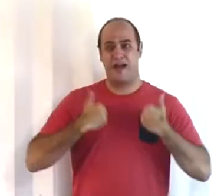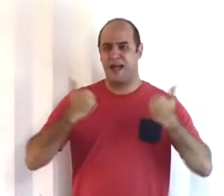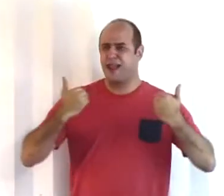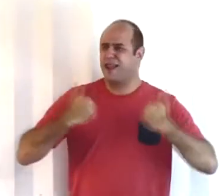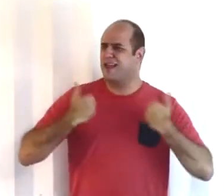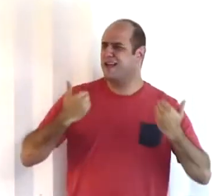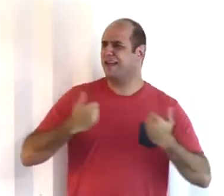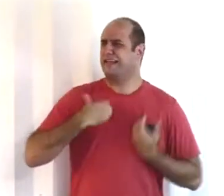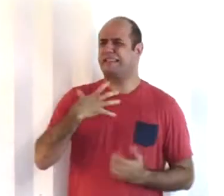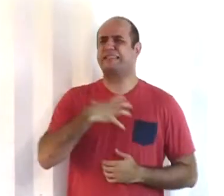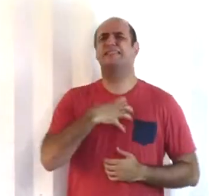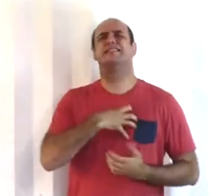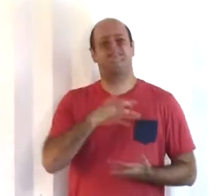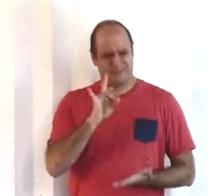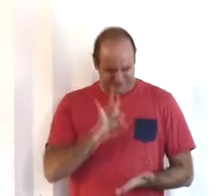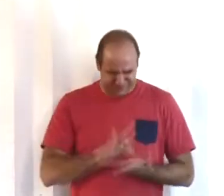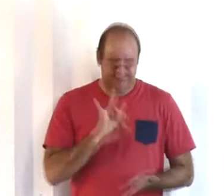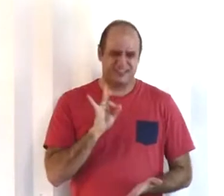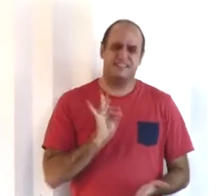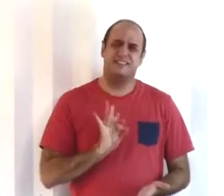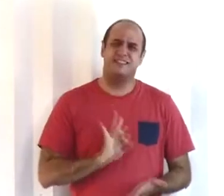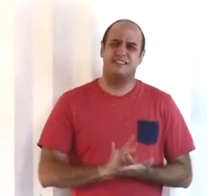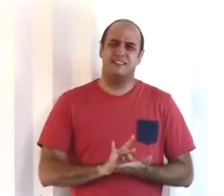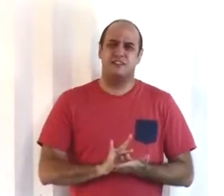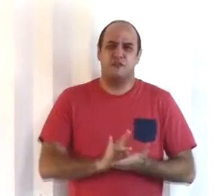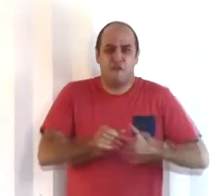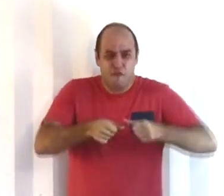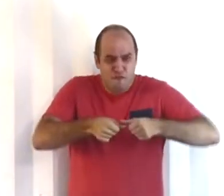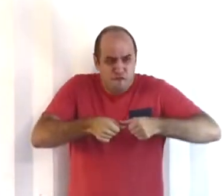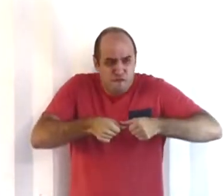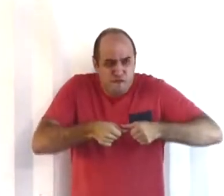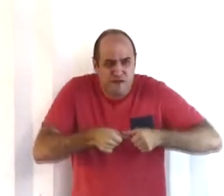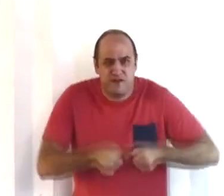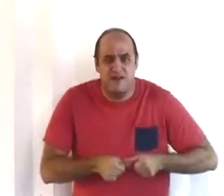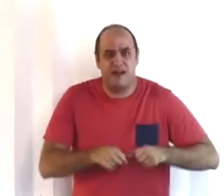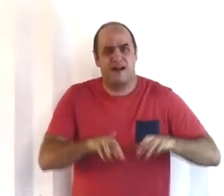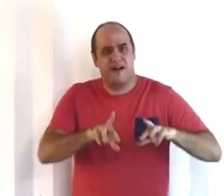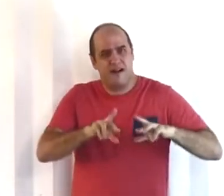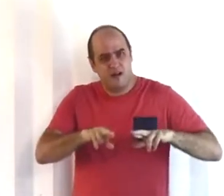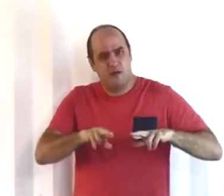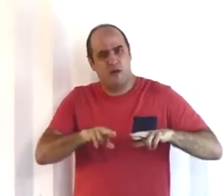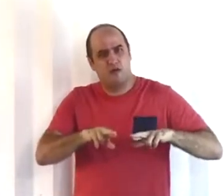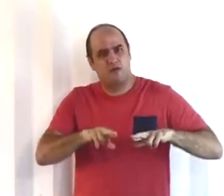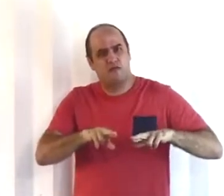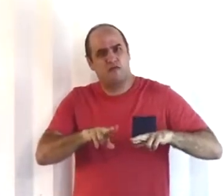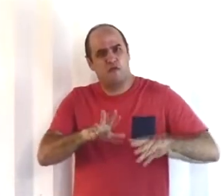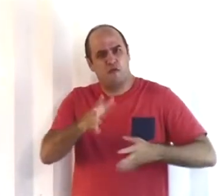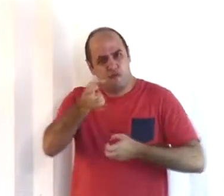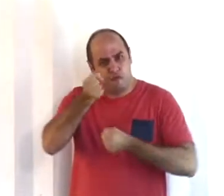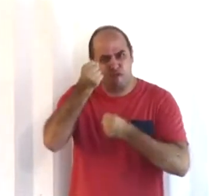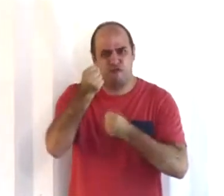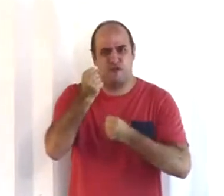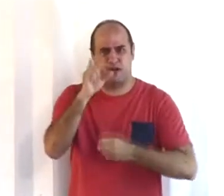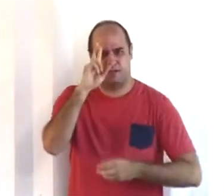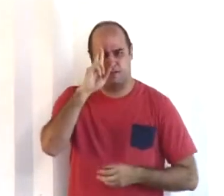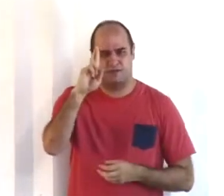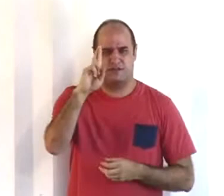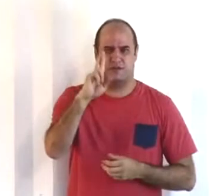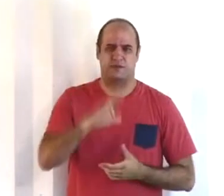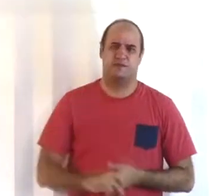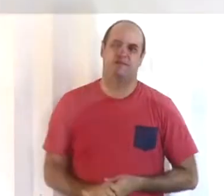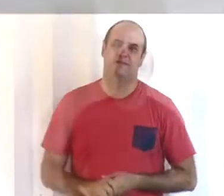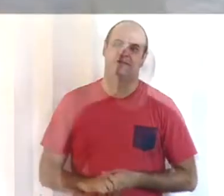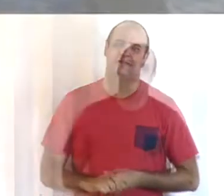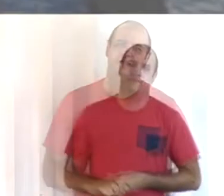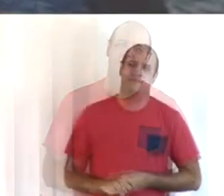coroa, sim, amados, permanecei deste modo firmes no Senhor.